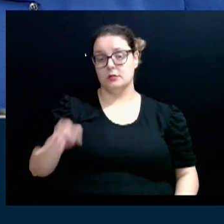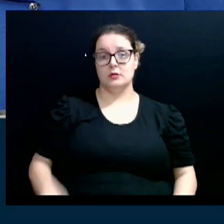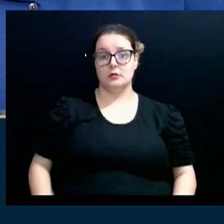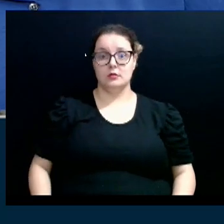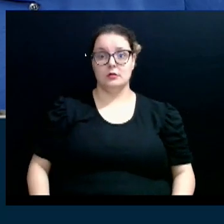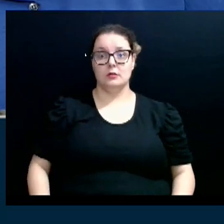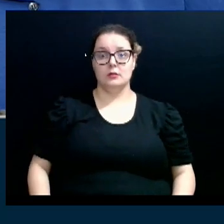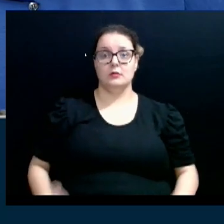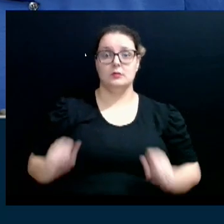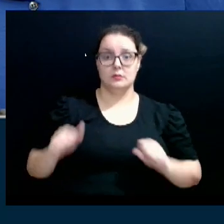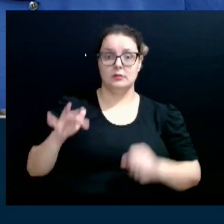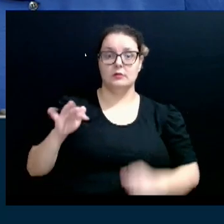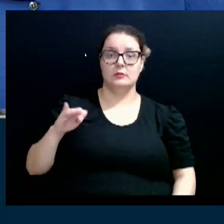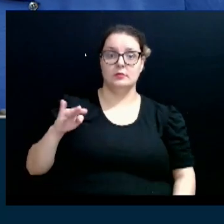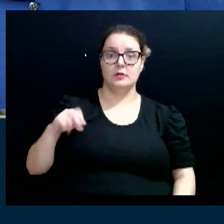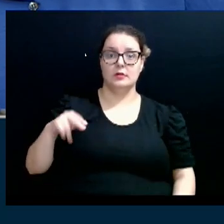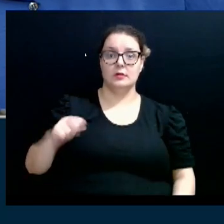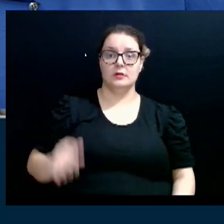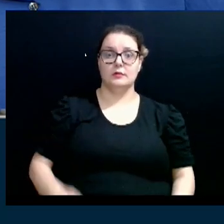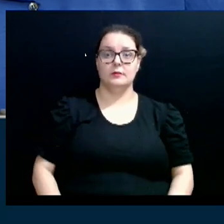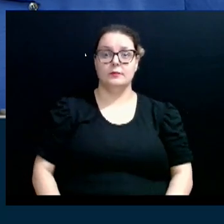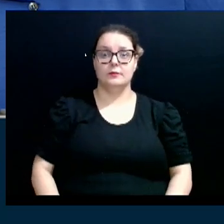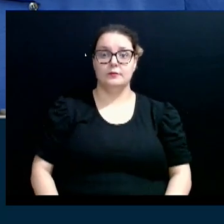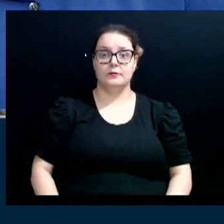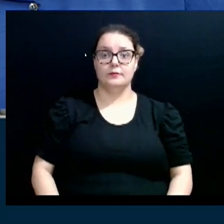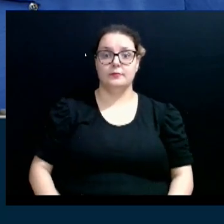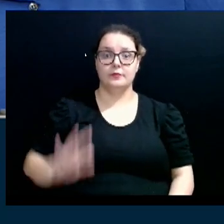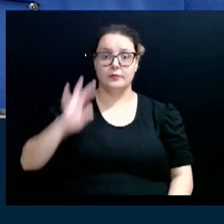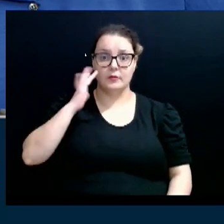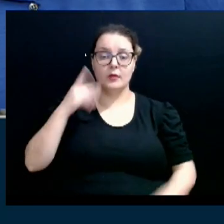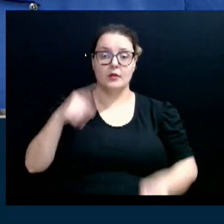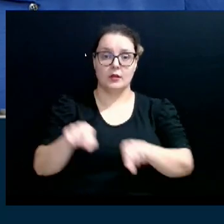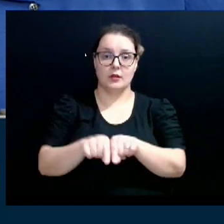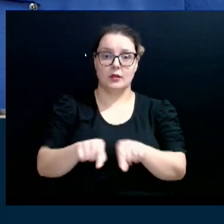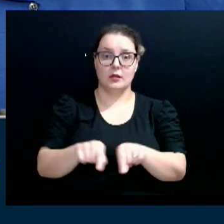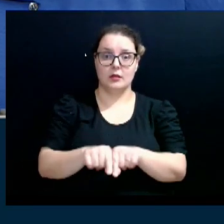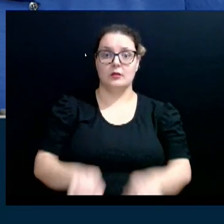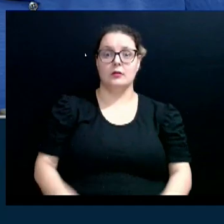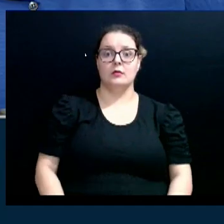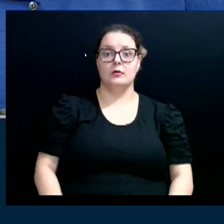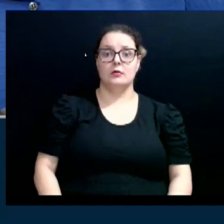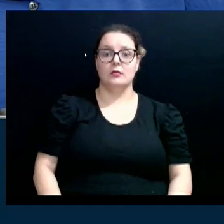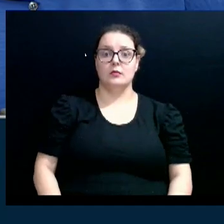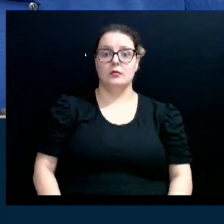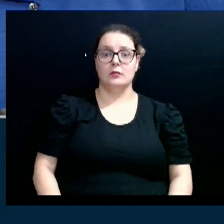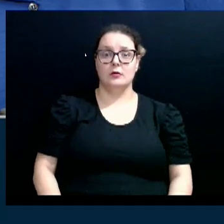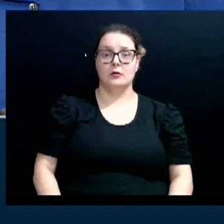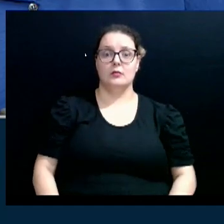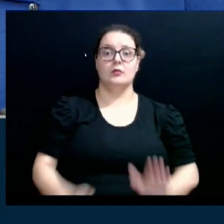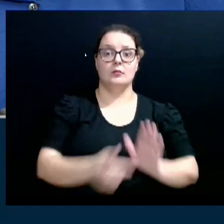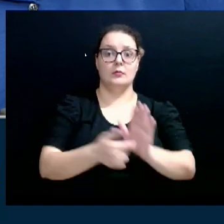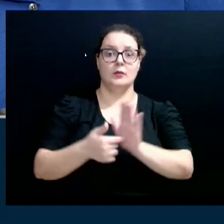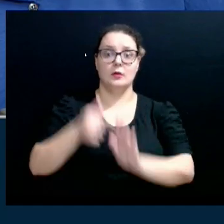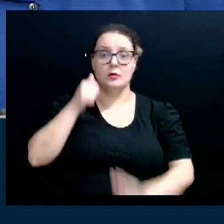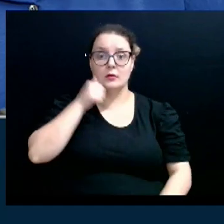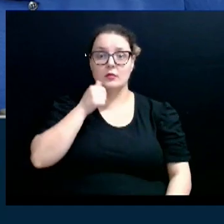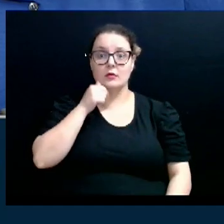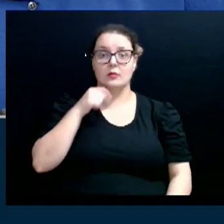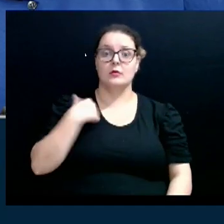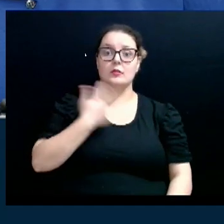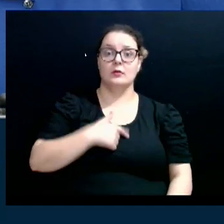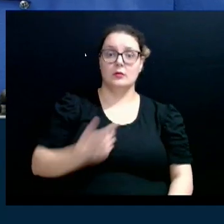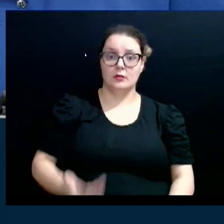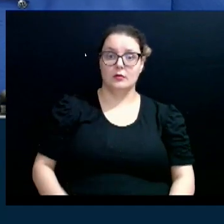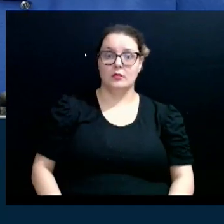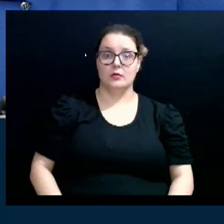favor. Eu acho que também, assim, a gente tem que mostrar para essas mulheres que a gente tem que trabalhar com as expectativas,